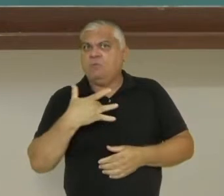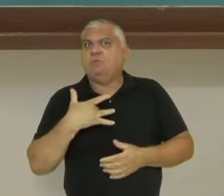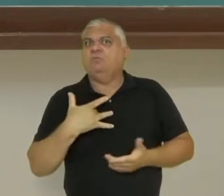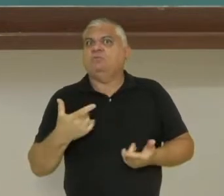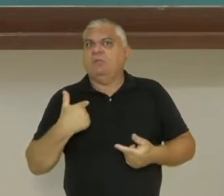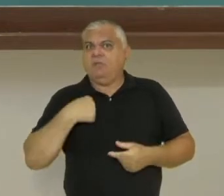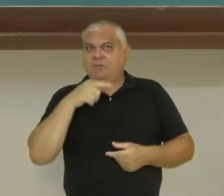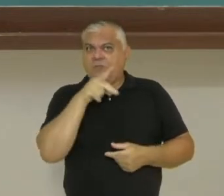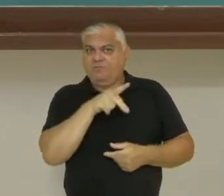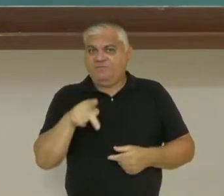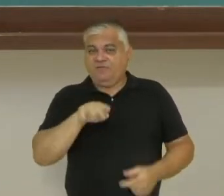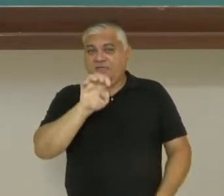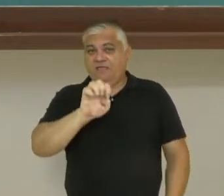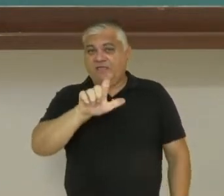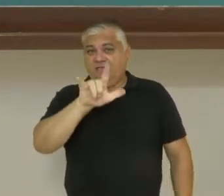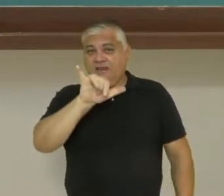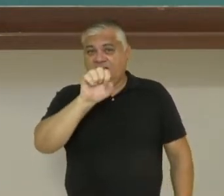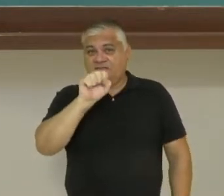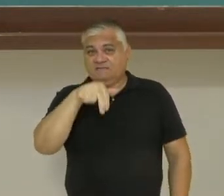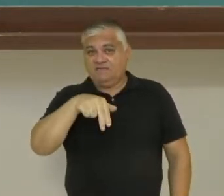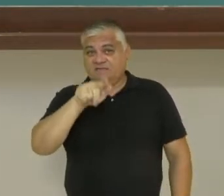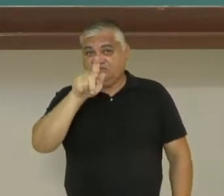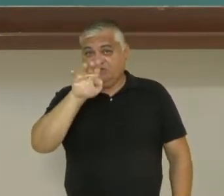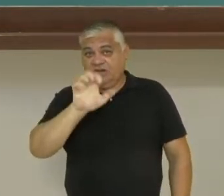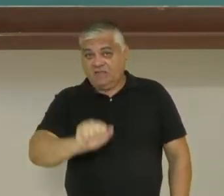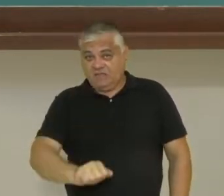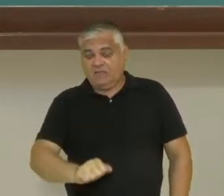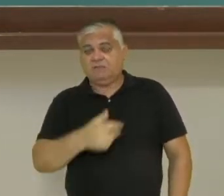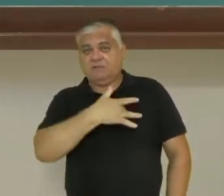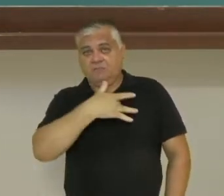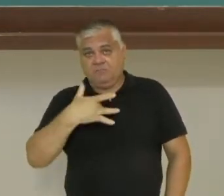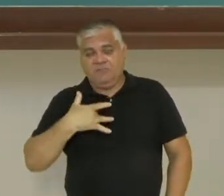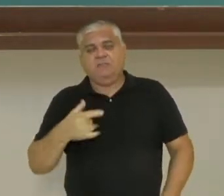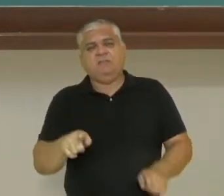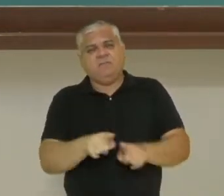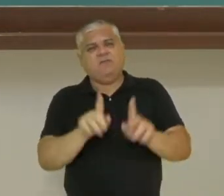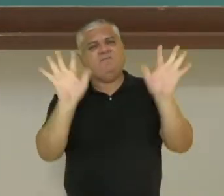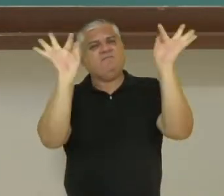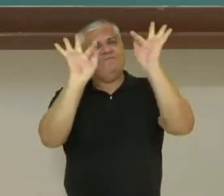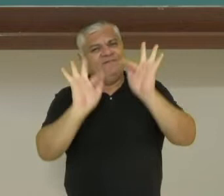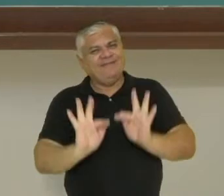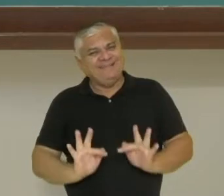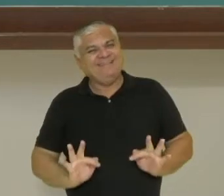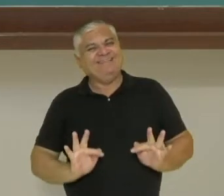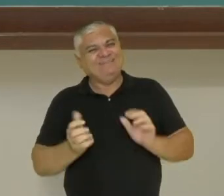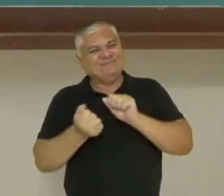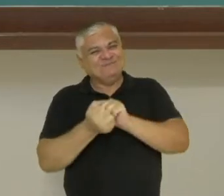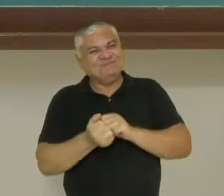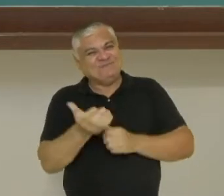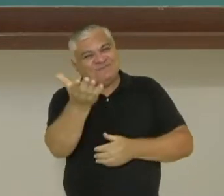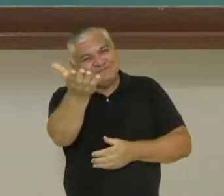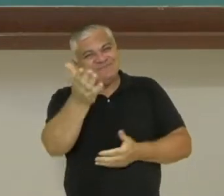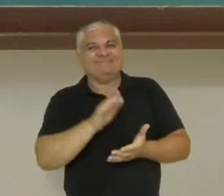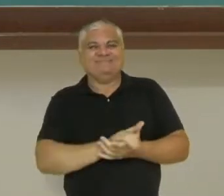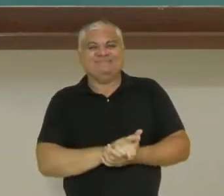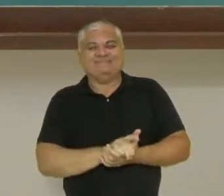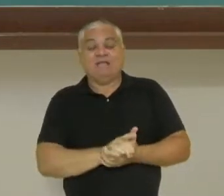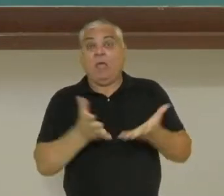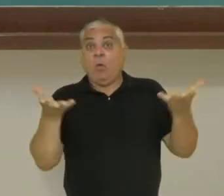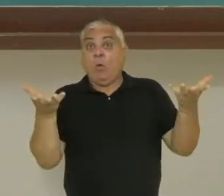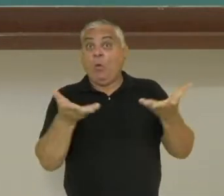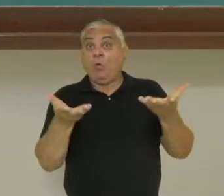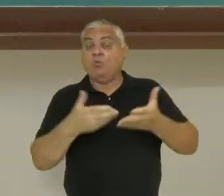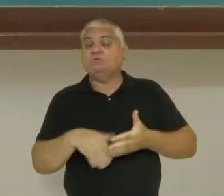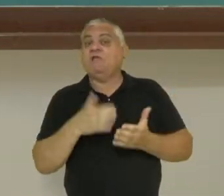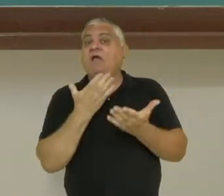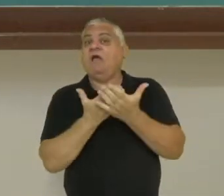Eu, professora Elisângela, além de estar muito bem, eu estou muito feliz de estar aqui com você. Hoje nós vamos ter uma